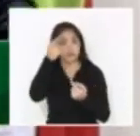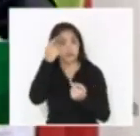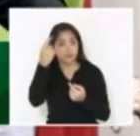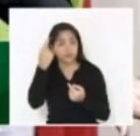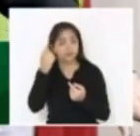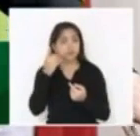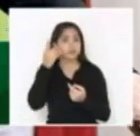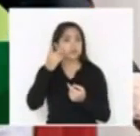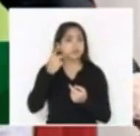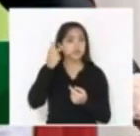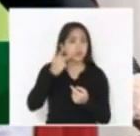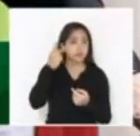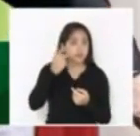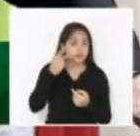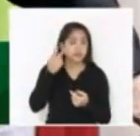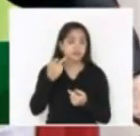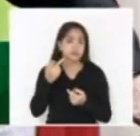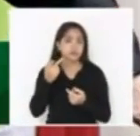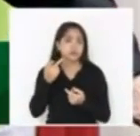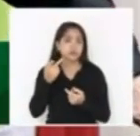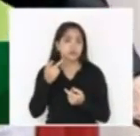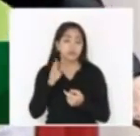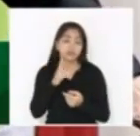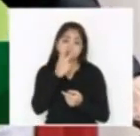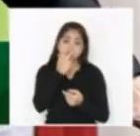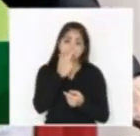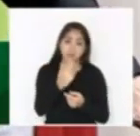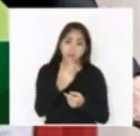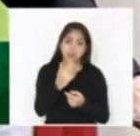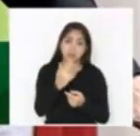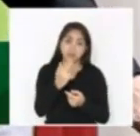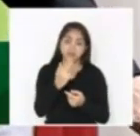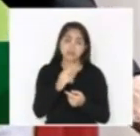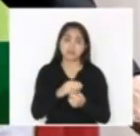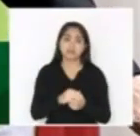política, e já que me parece virou moda